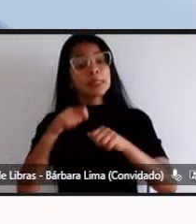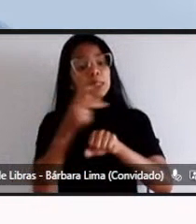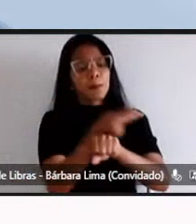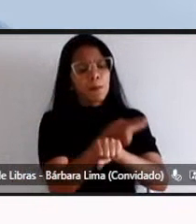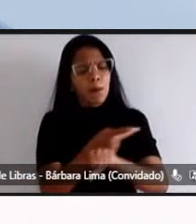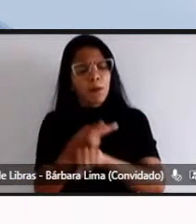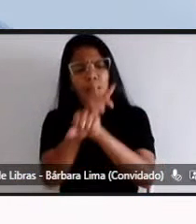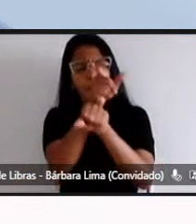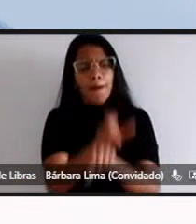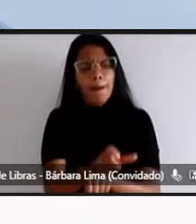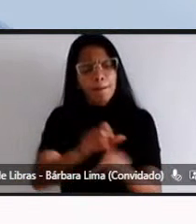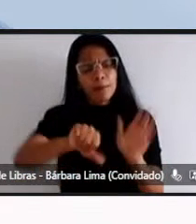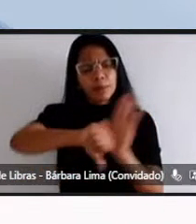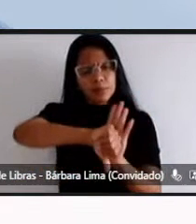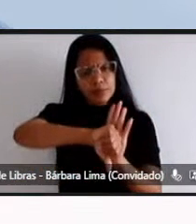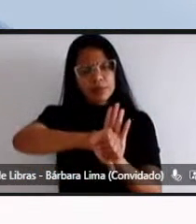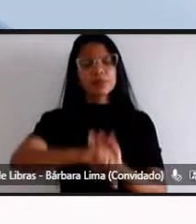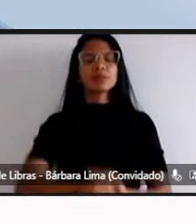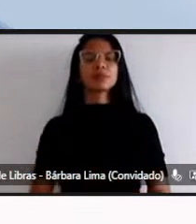criminoso.